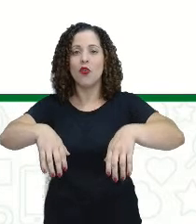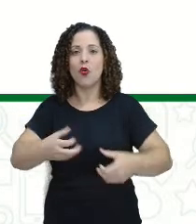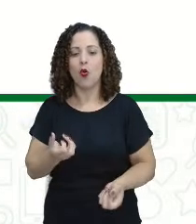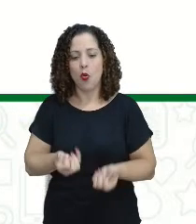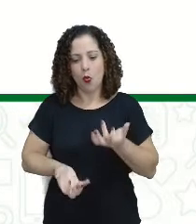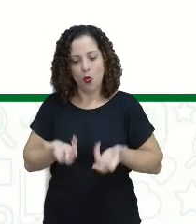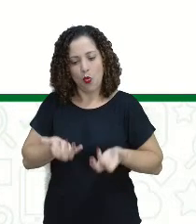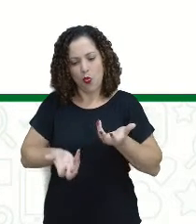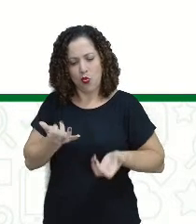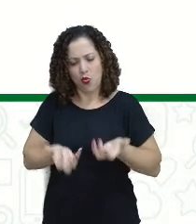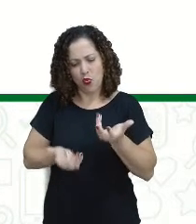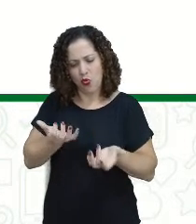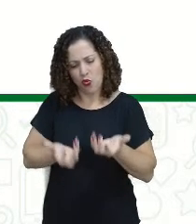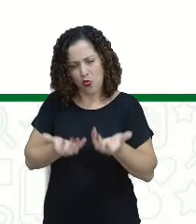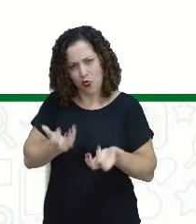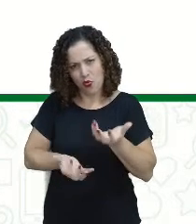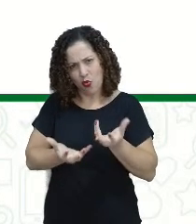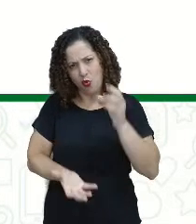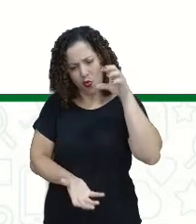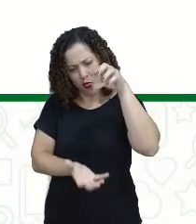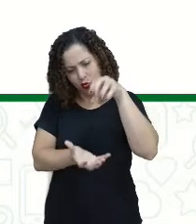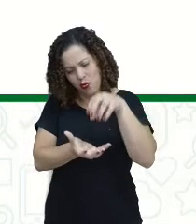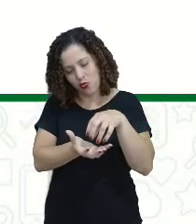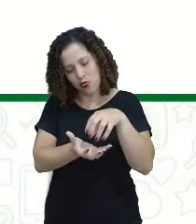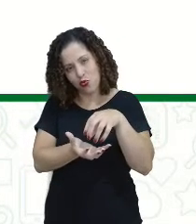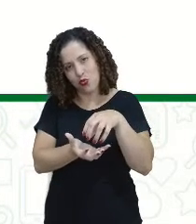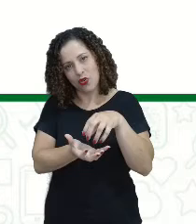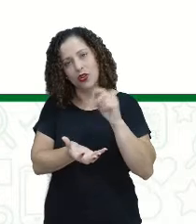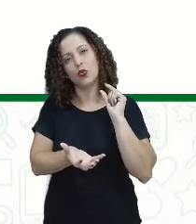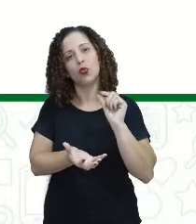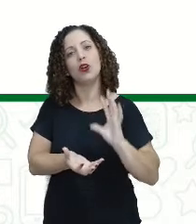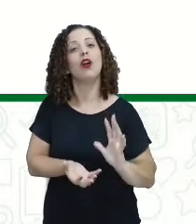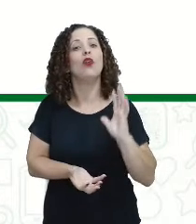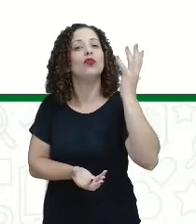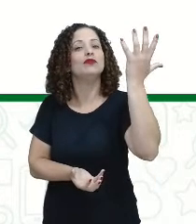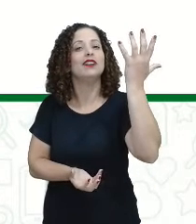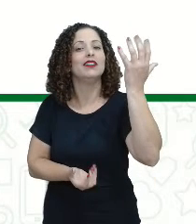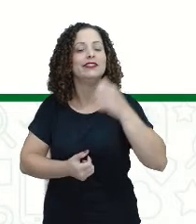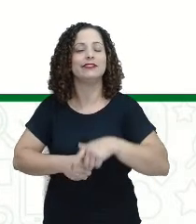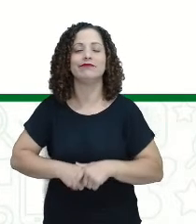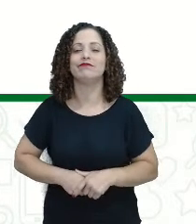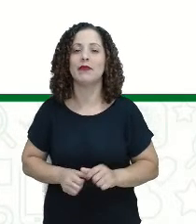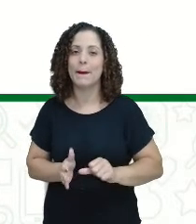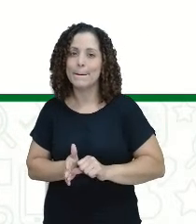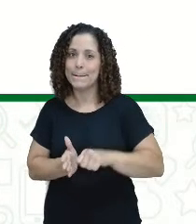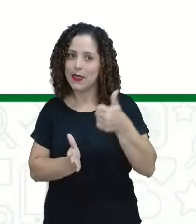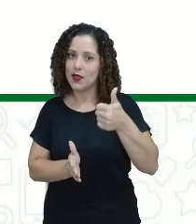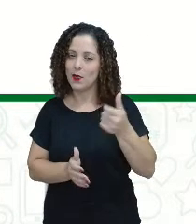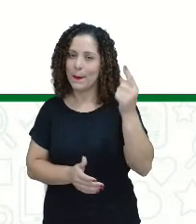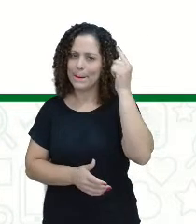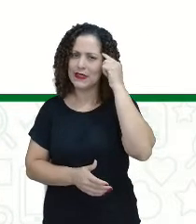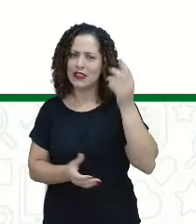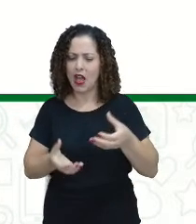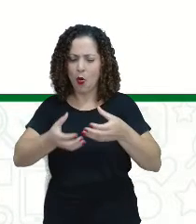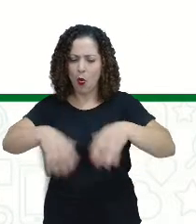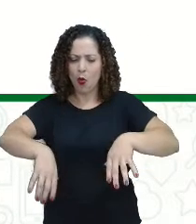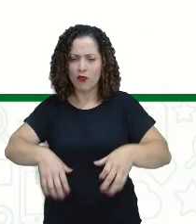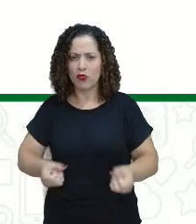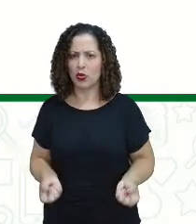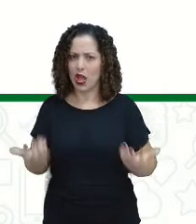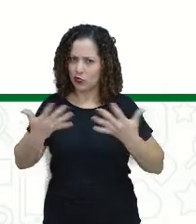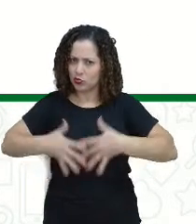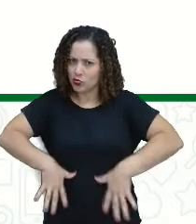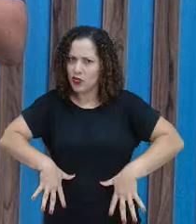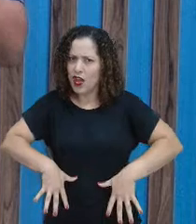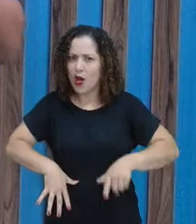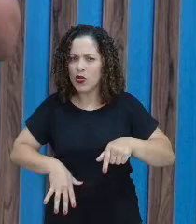depois que ele é cozinhado? O que acontece com ele? Primeiro vamos pensar no ovo cru, né? Ele é uma matéria aí